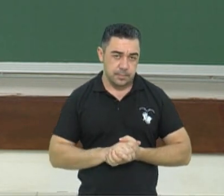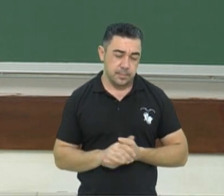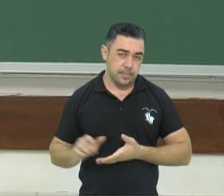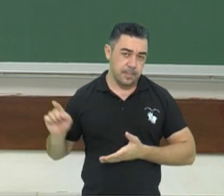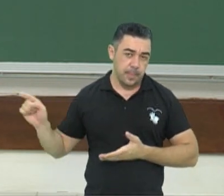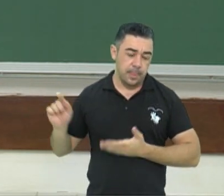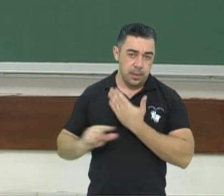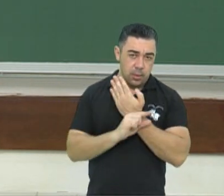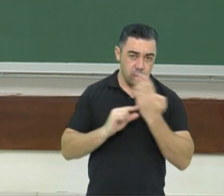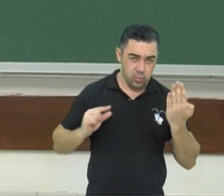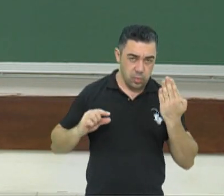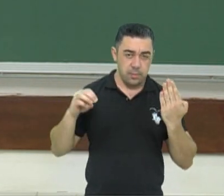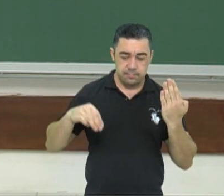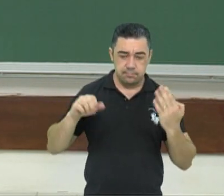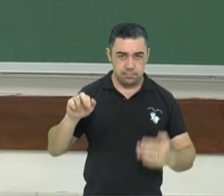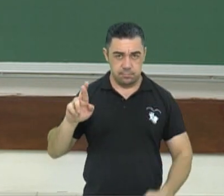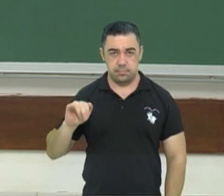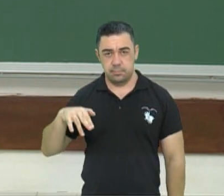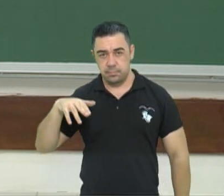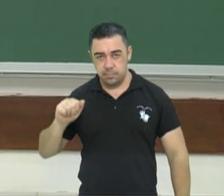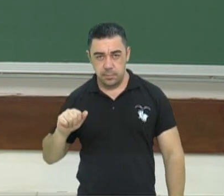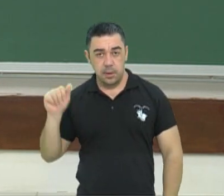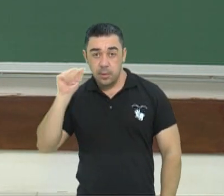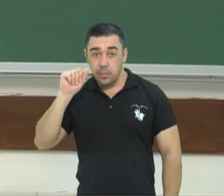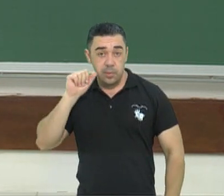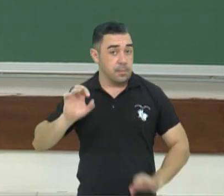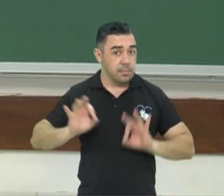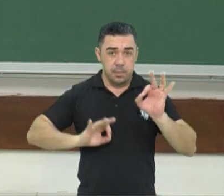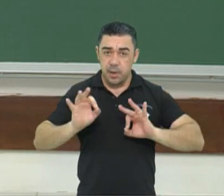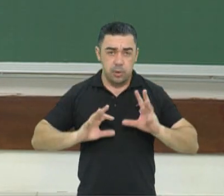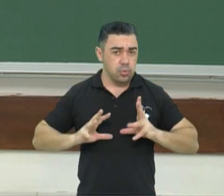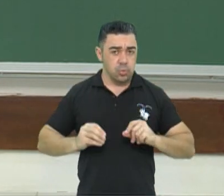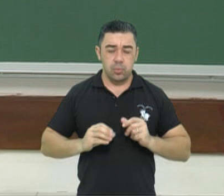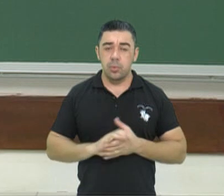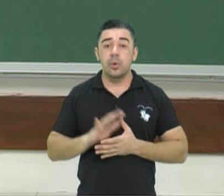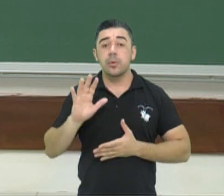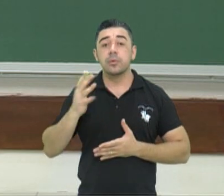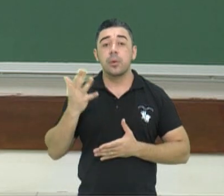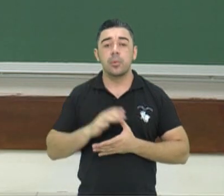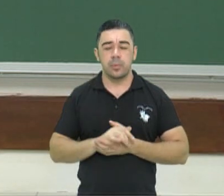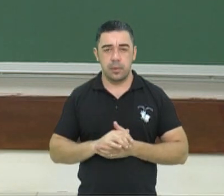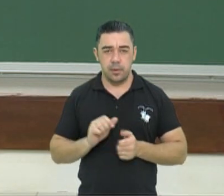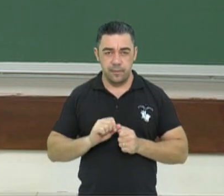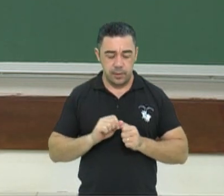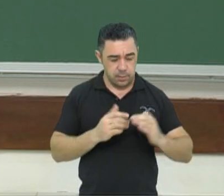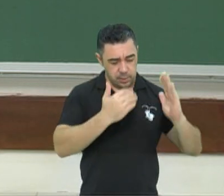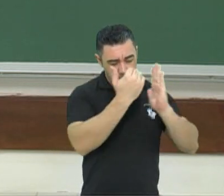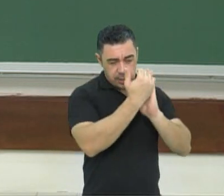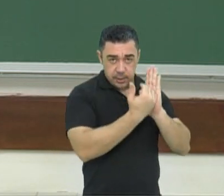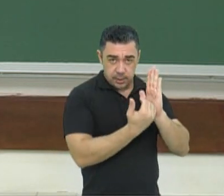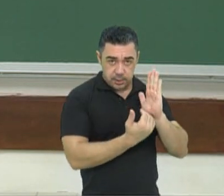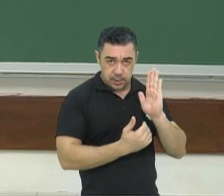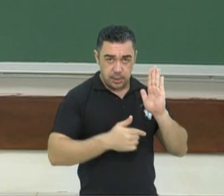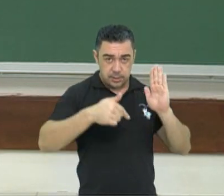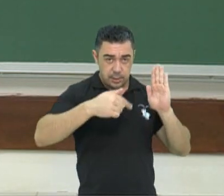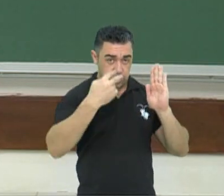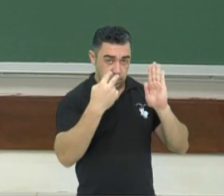a Marina Abramović, quando ela foi fazer essa performance, ela foi totalmente preparada para tudo. O que acontece? Ela colocou uma lista. Nessa